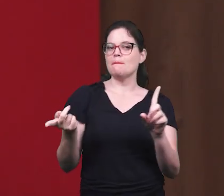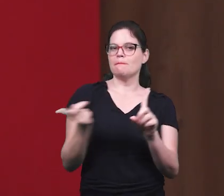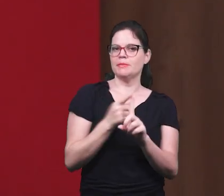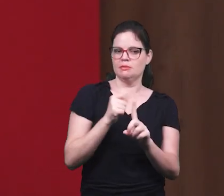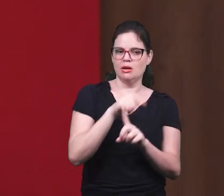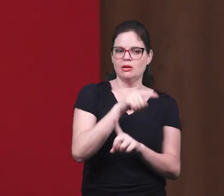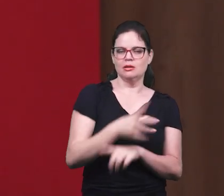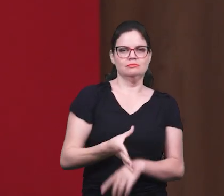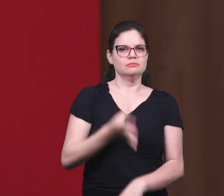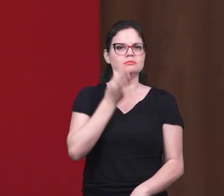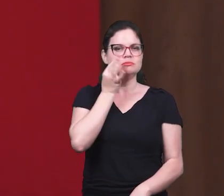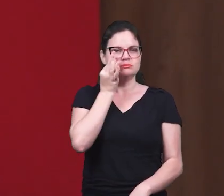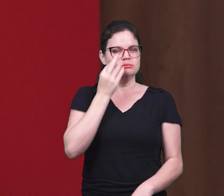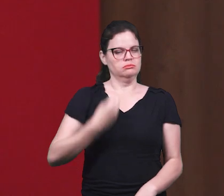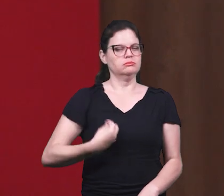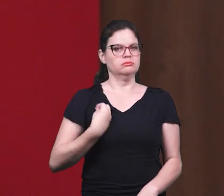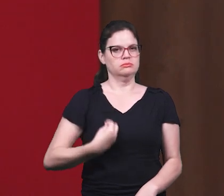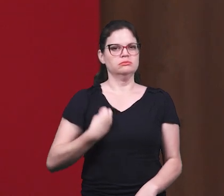primária,